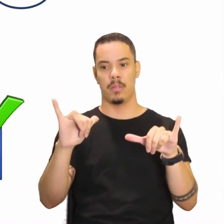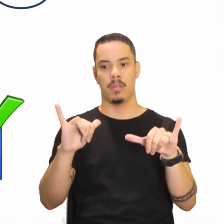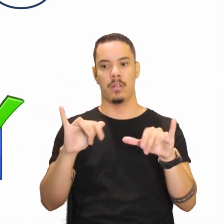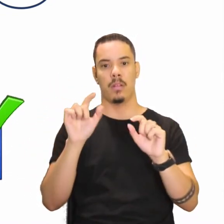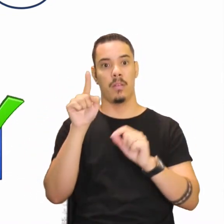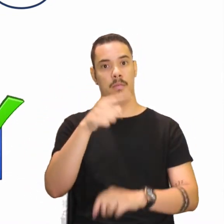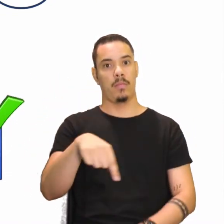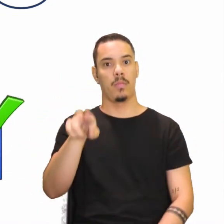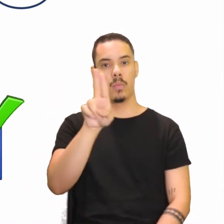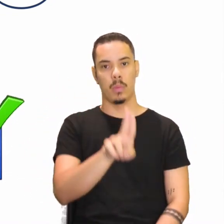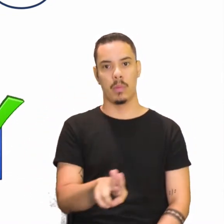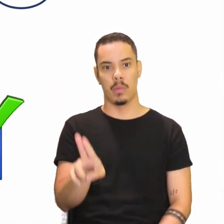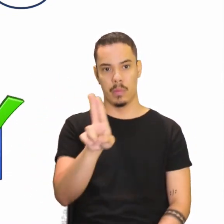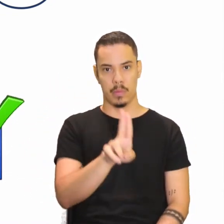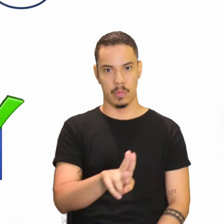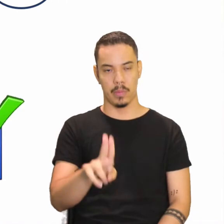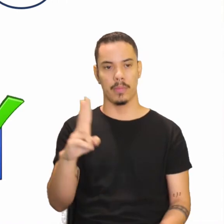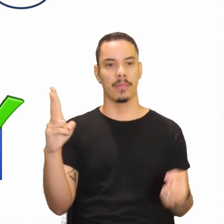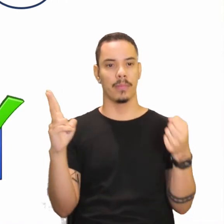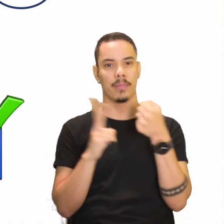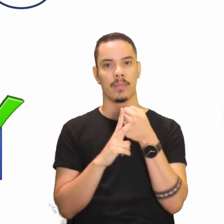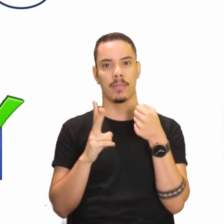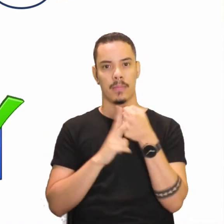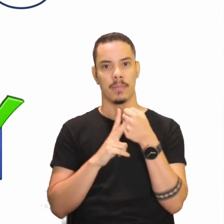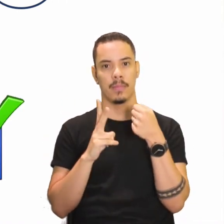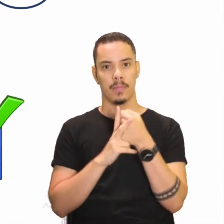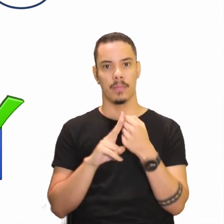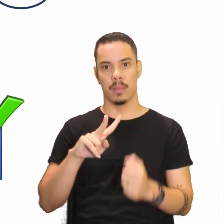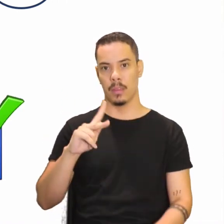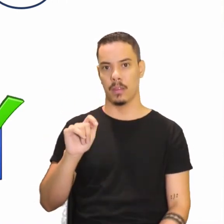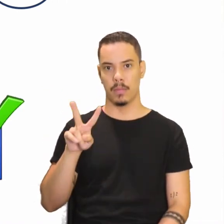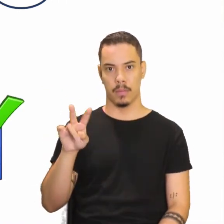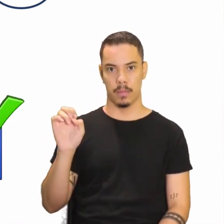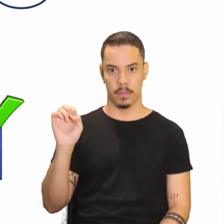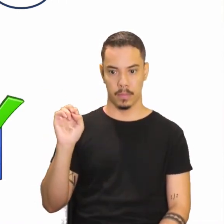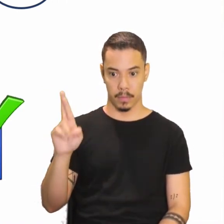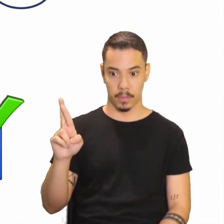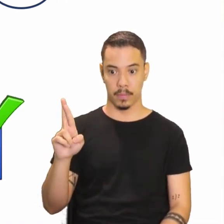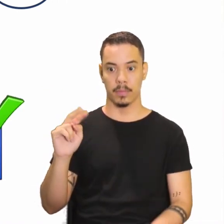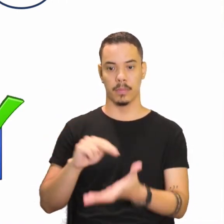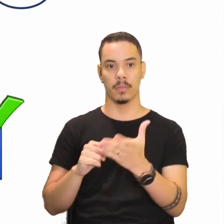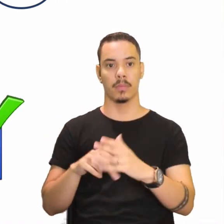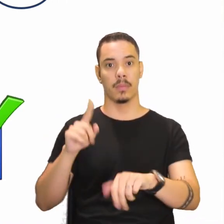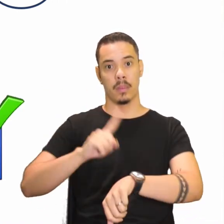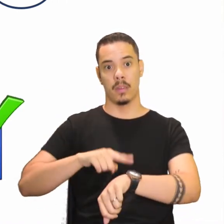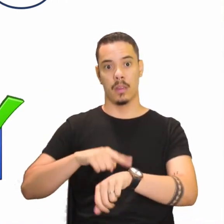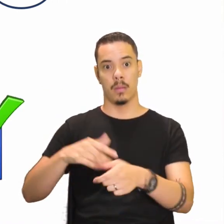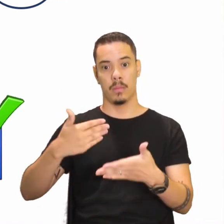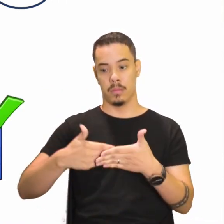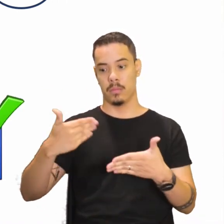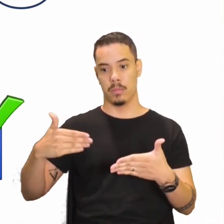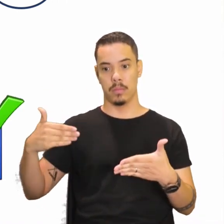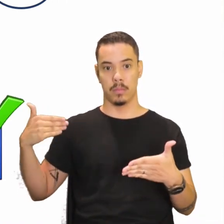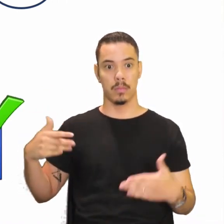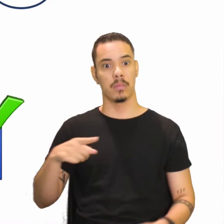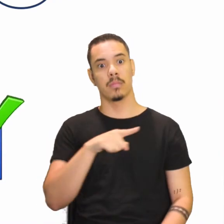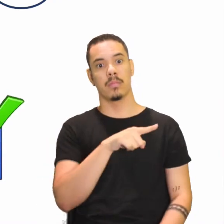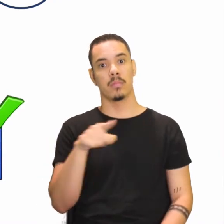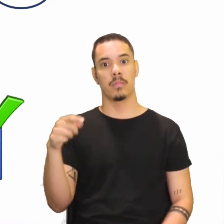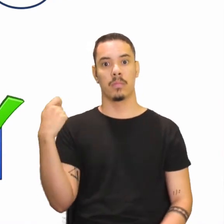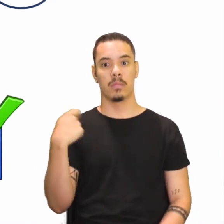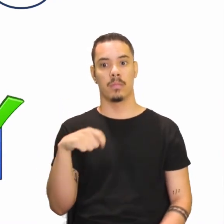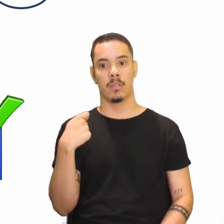você usar o verbo haver, indicando tempo decorrido, você tem que eliminar